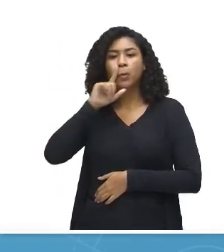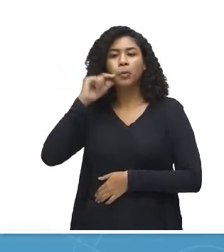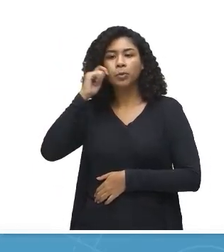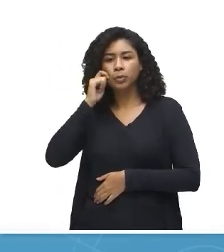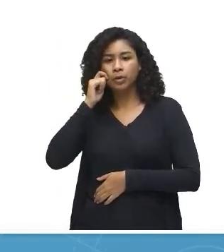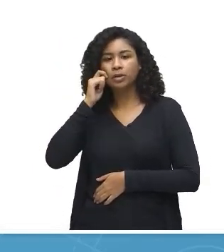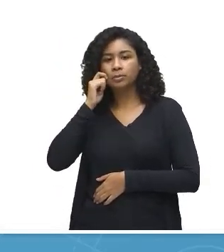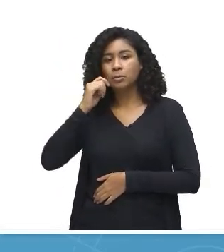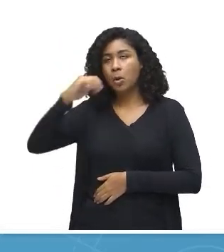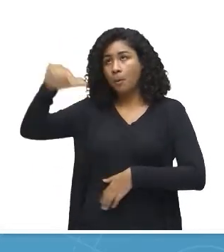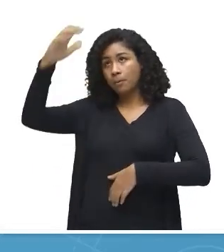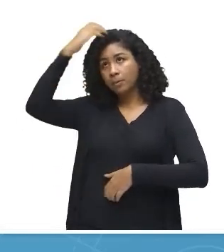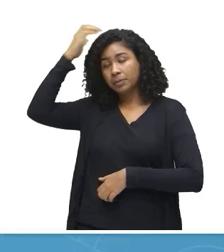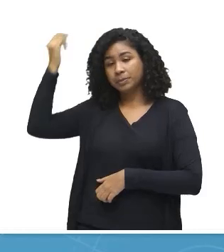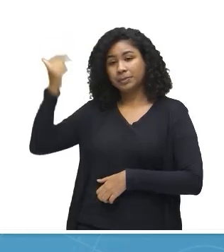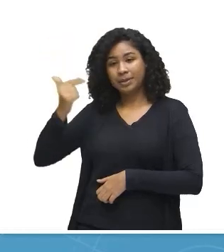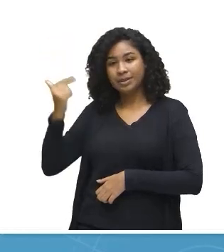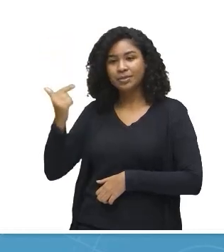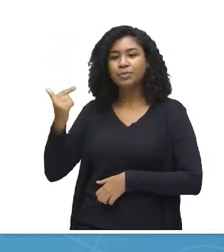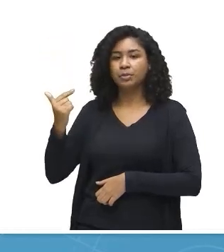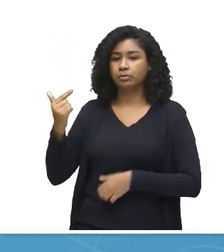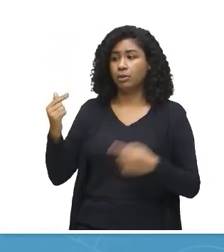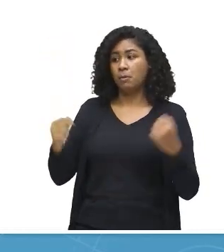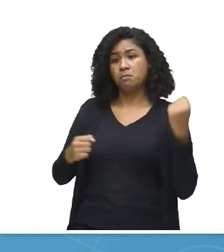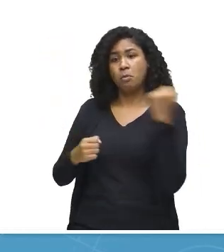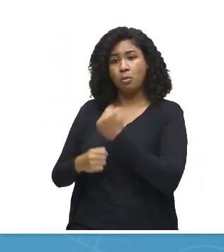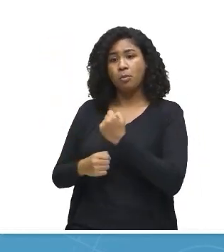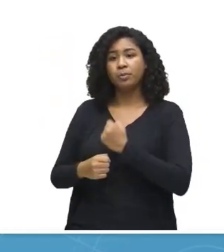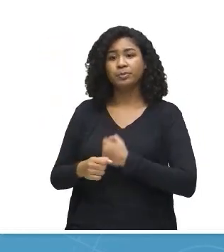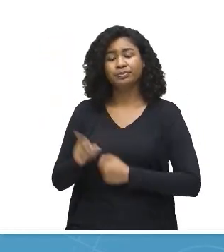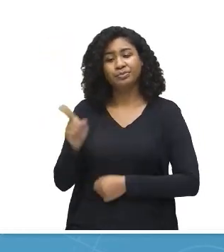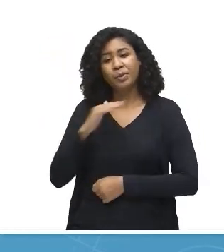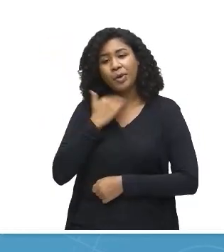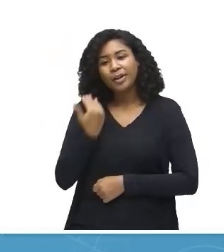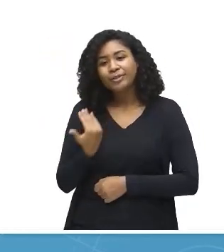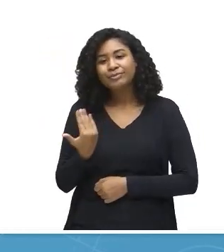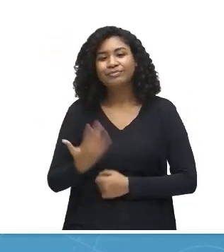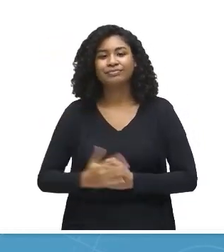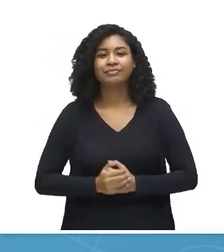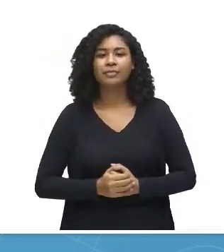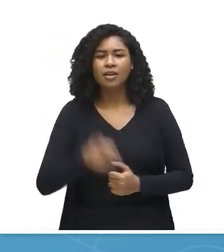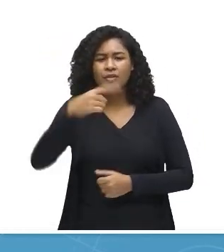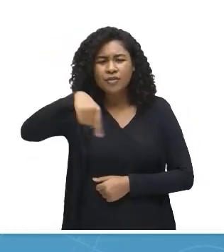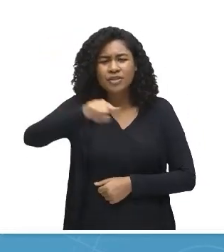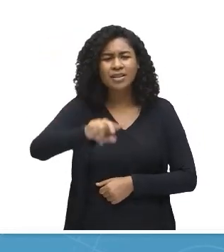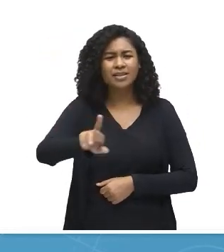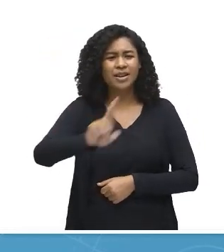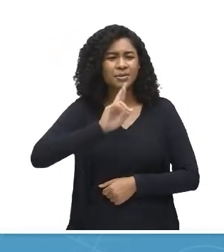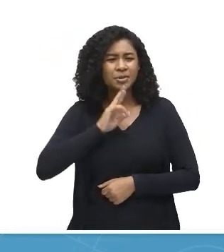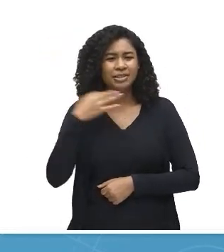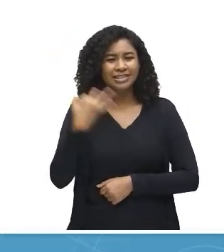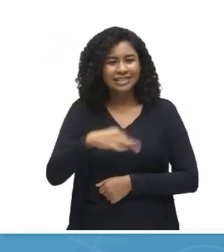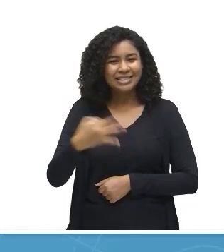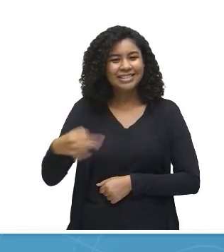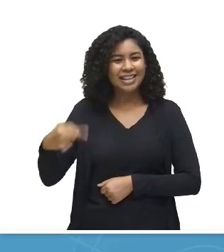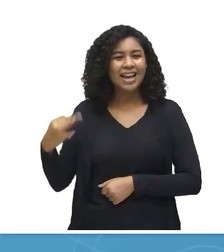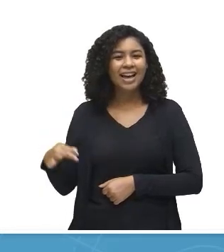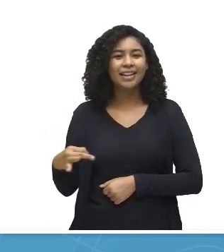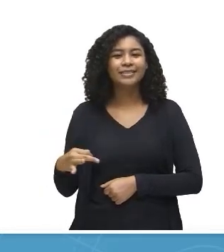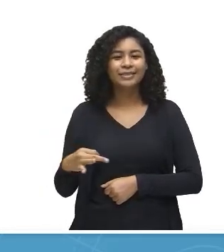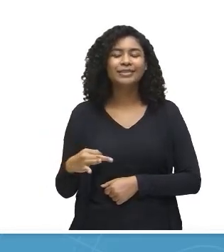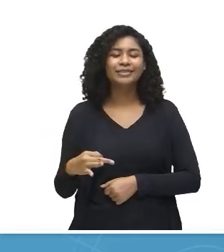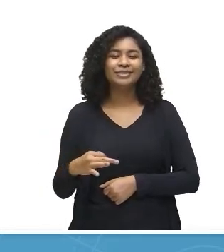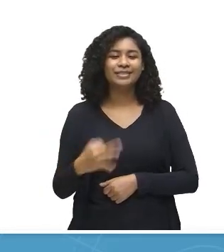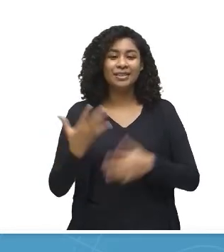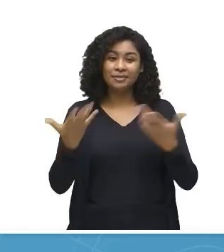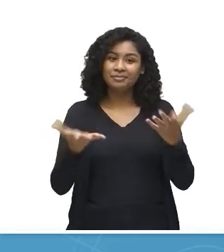Império Austro-Húngaro, né? Vocês responderam aí várias vezes no chat e acertaram, significa que prestaram atenção